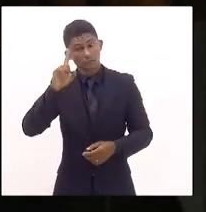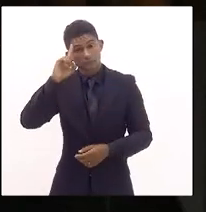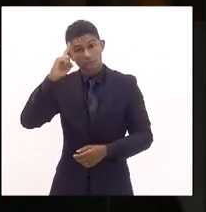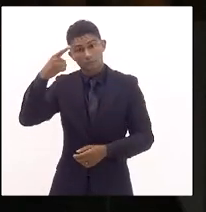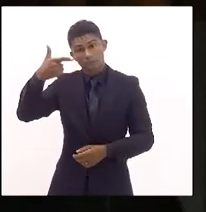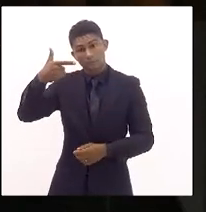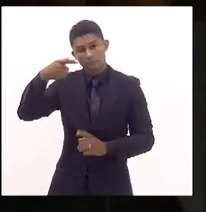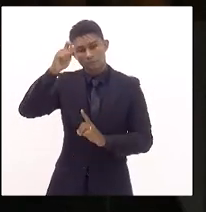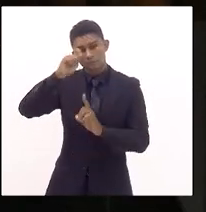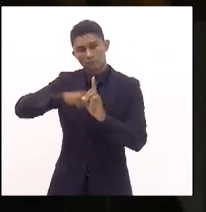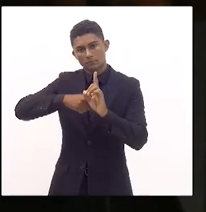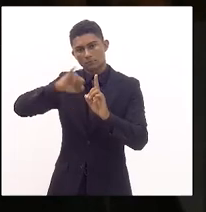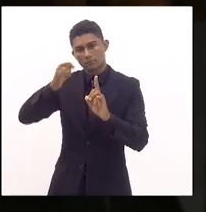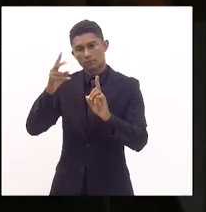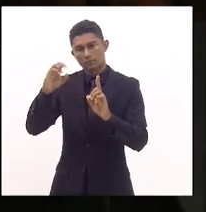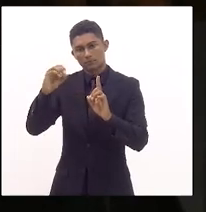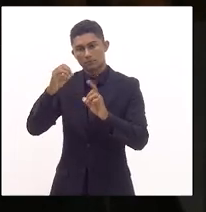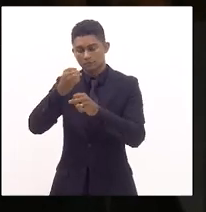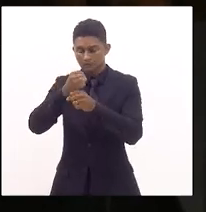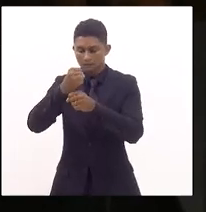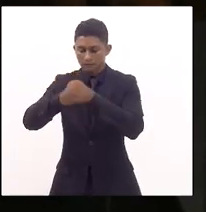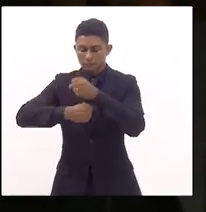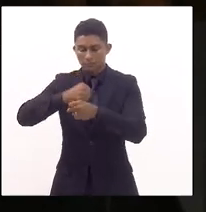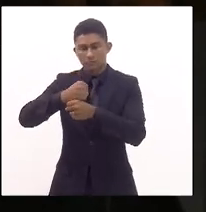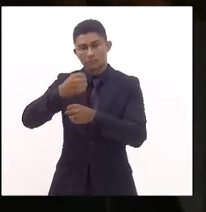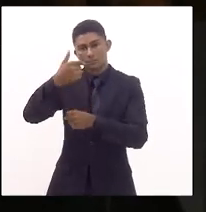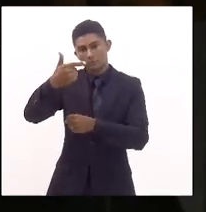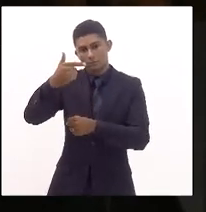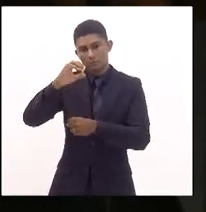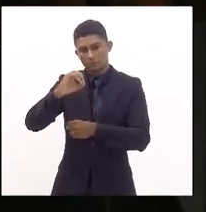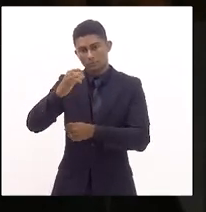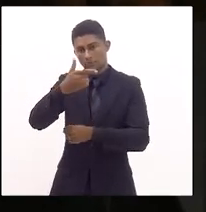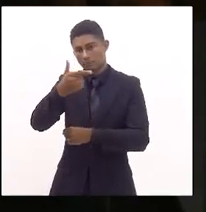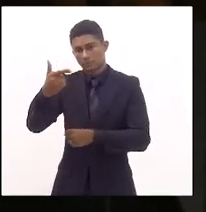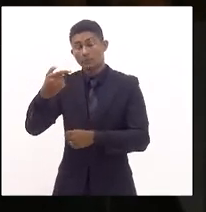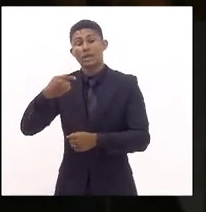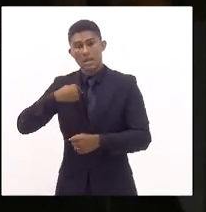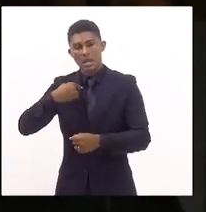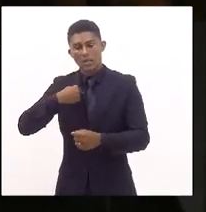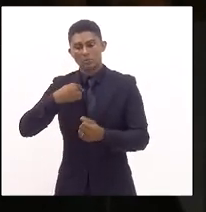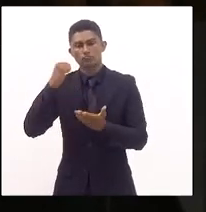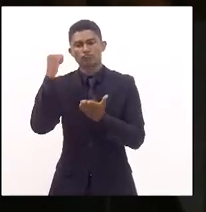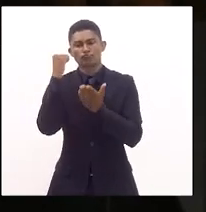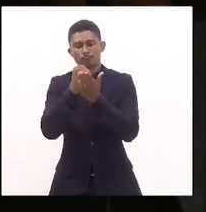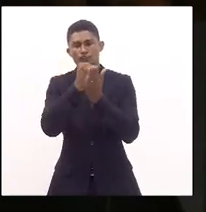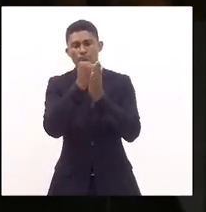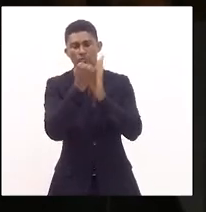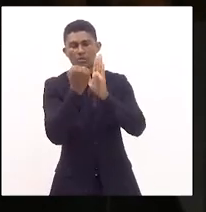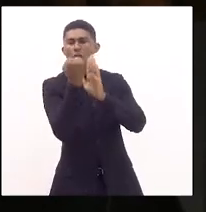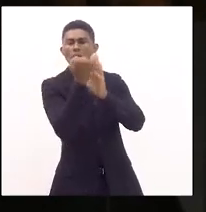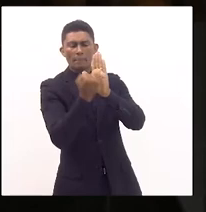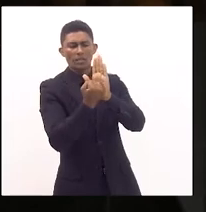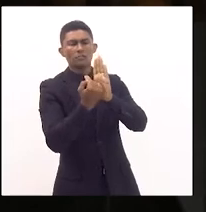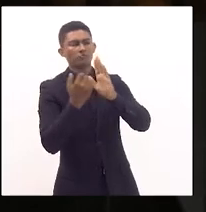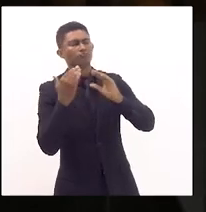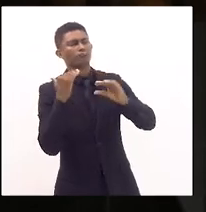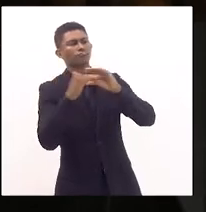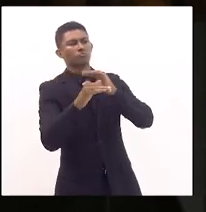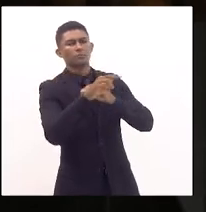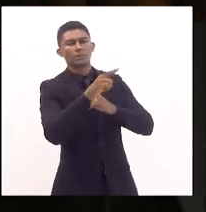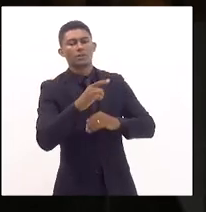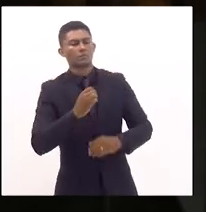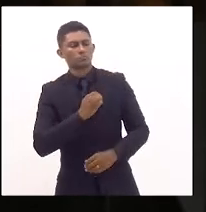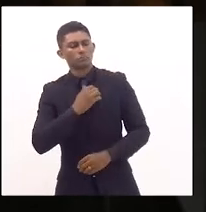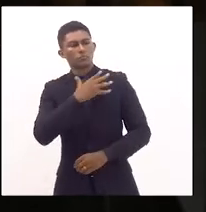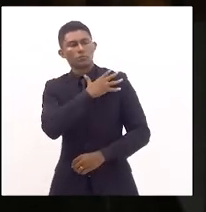2 de junho de 2022, eu fiz um ofício ao Coronel Henrique, também eu